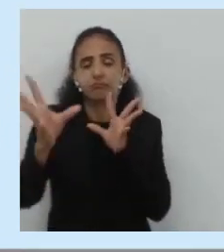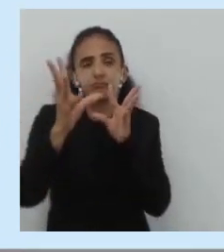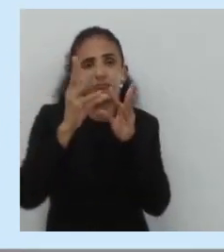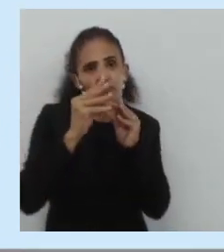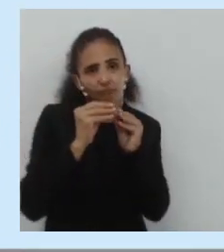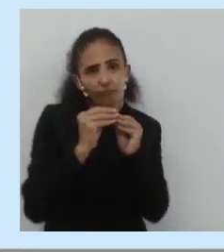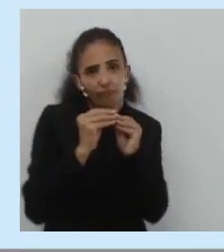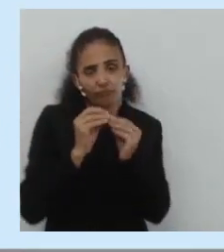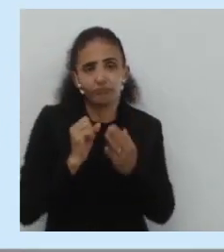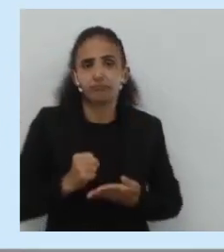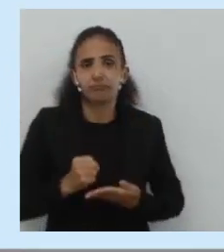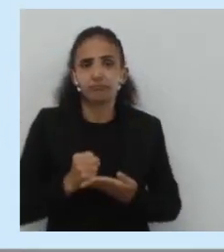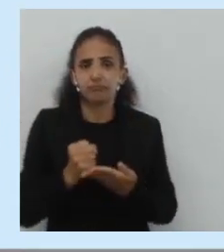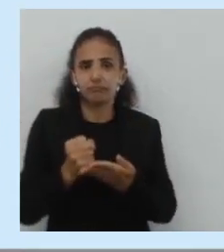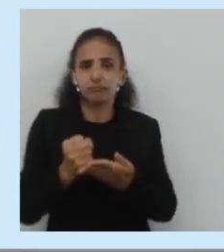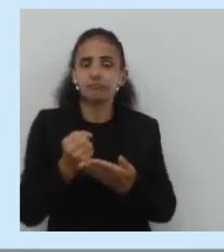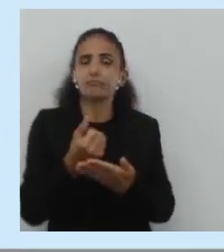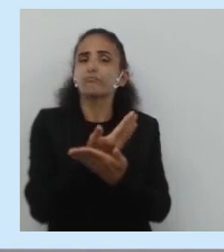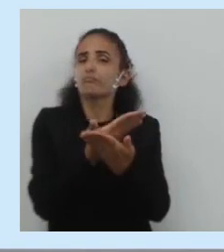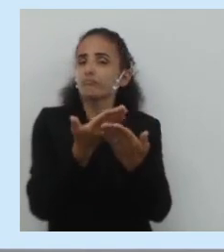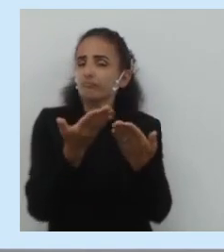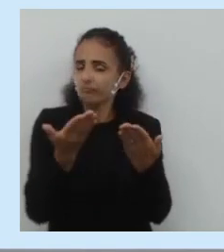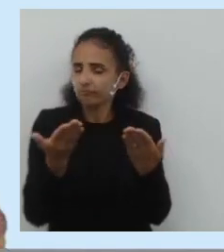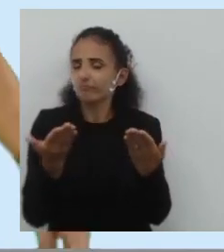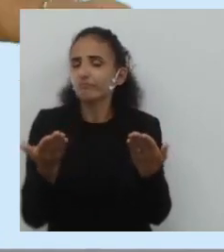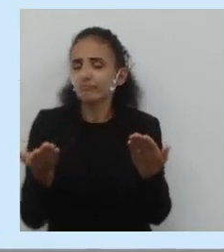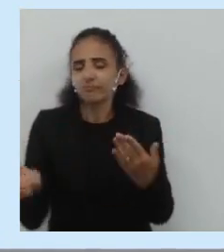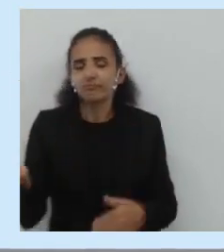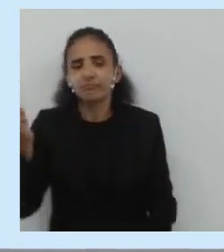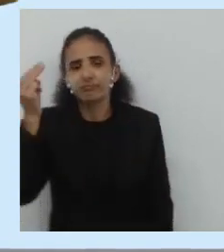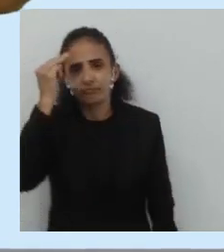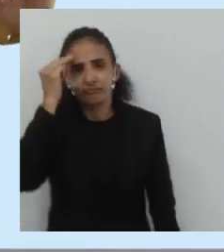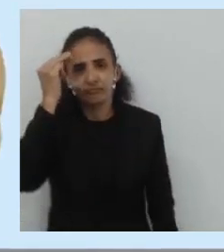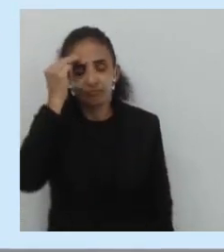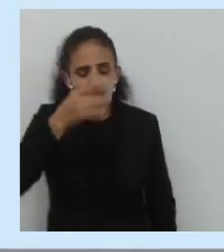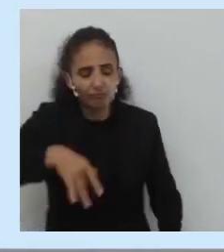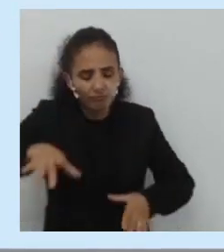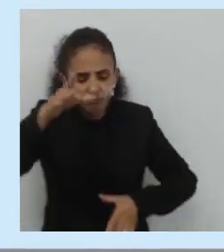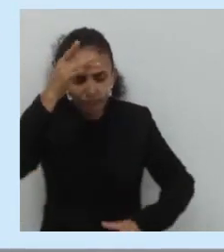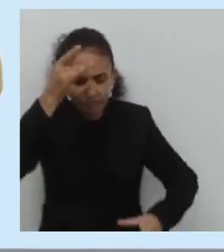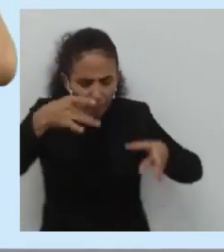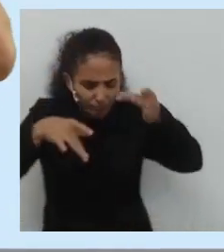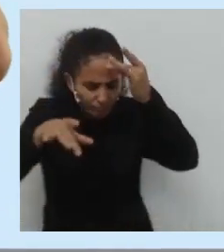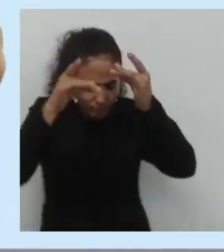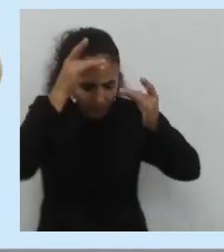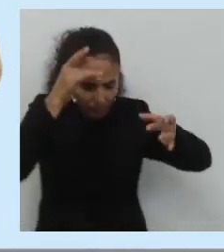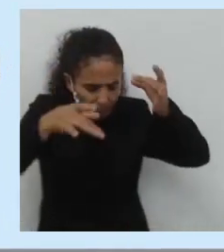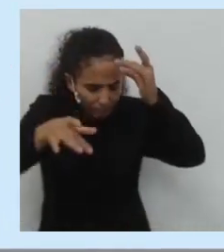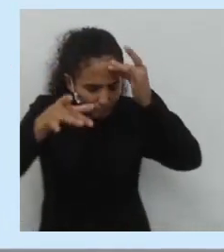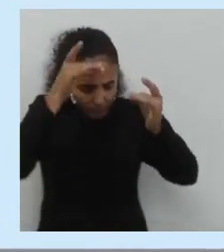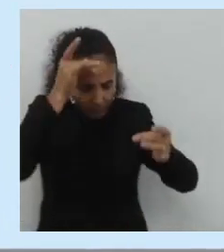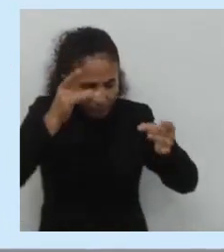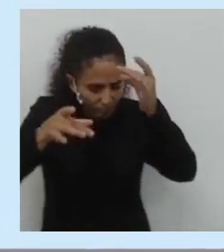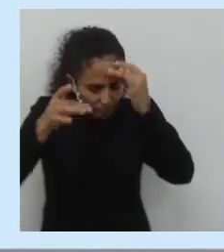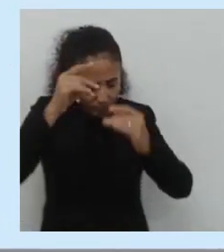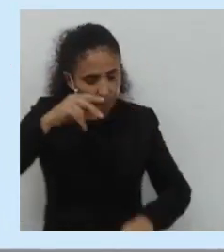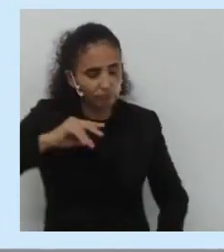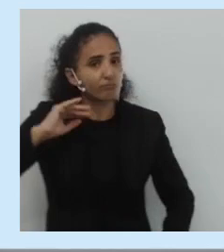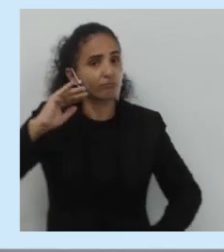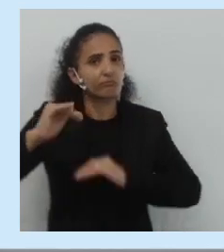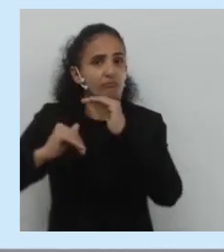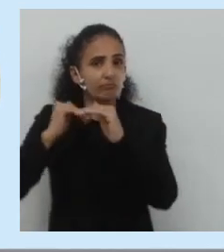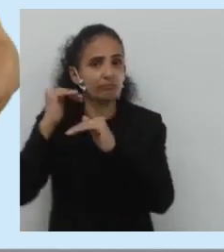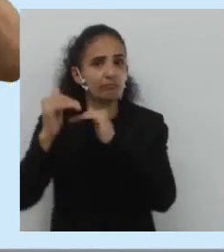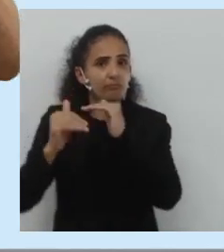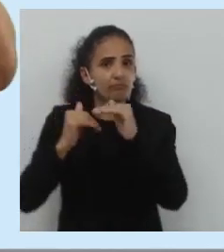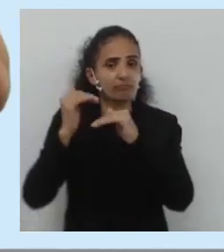eles ajudam muito bem aquele que eu já falei tantas vezes, a memorização, certo? A aprendizagem, o